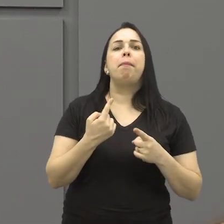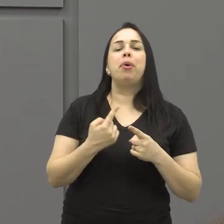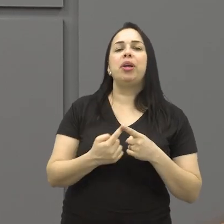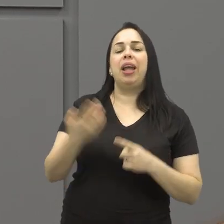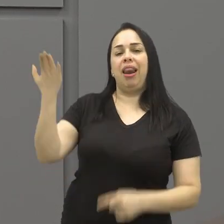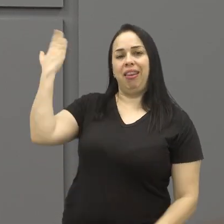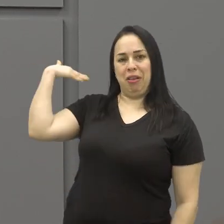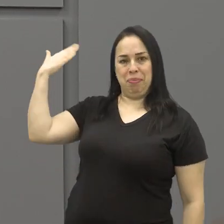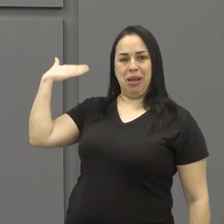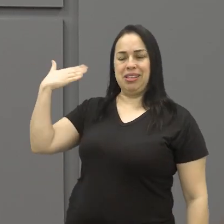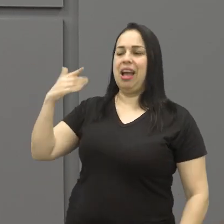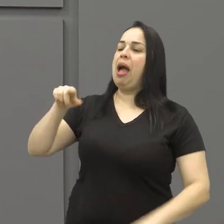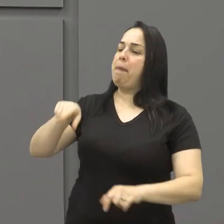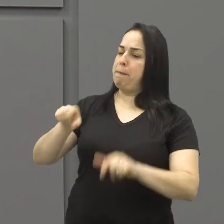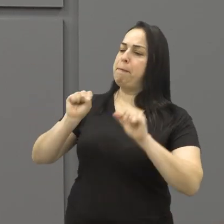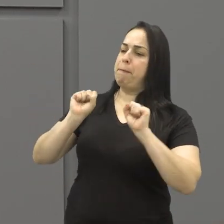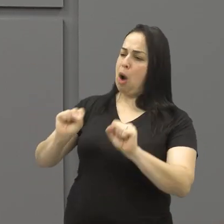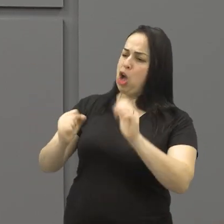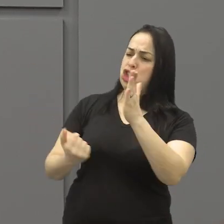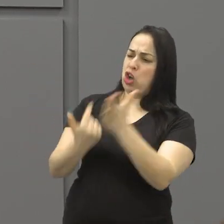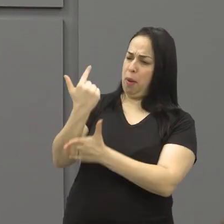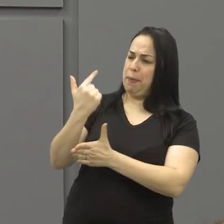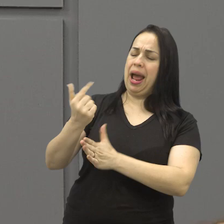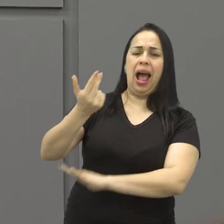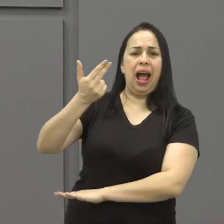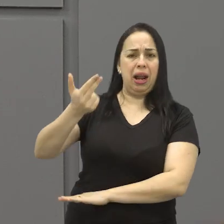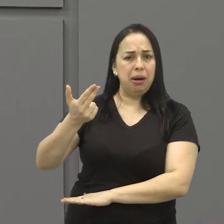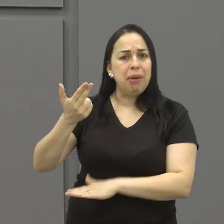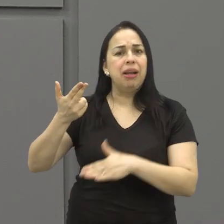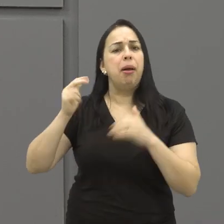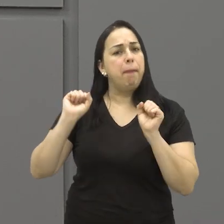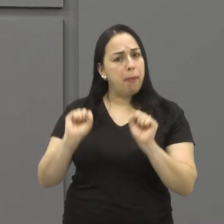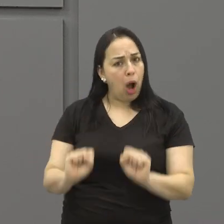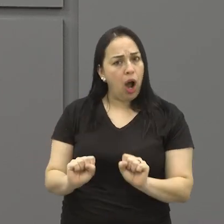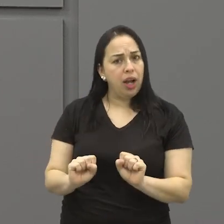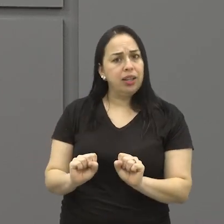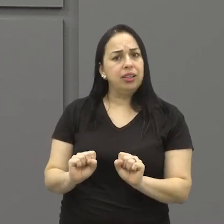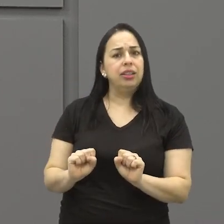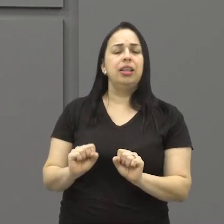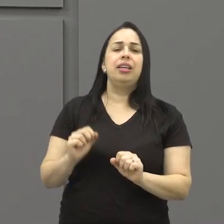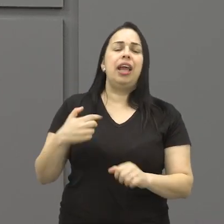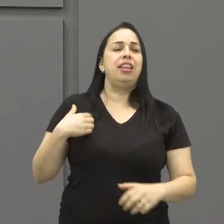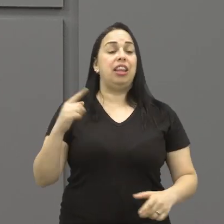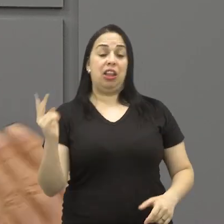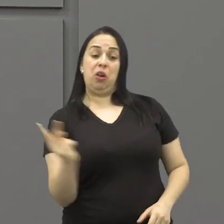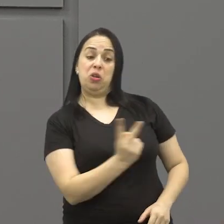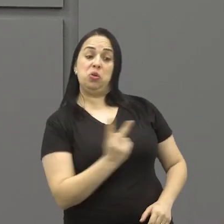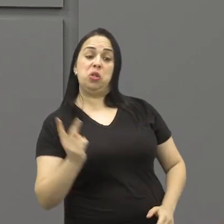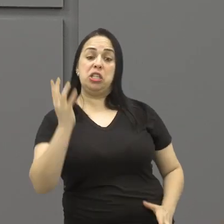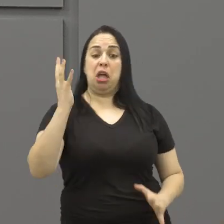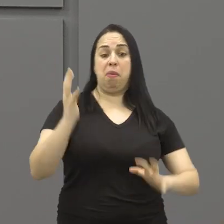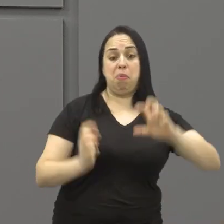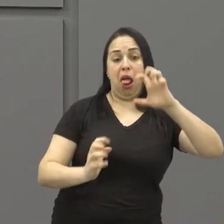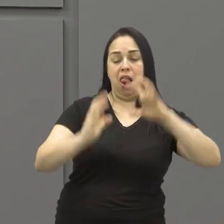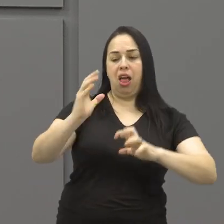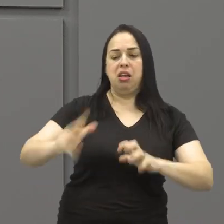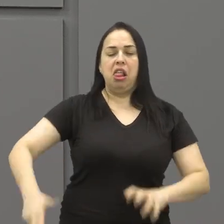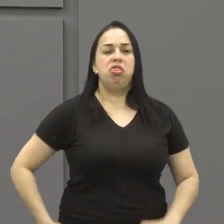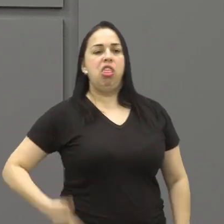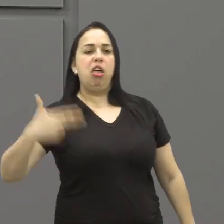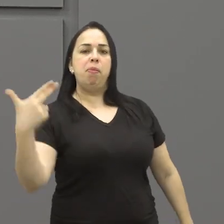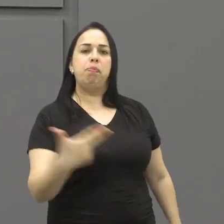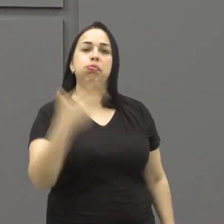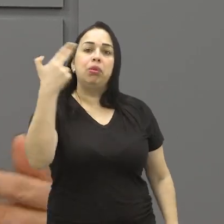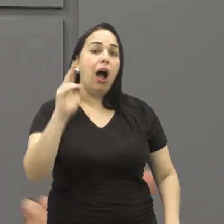daquela autorização que foi dada, quer dizer, então foi autorizada você ter uma arma, e aí numa briga familiar você tem